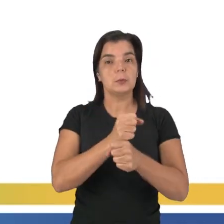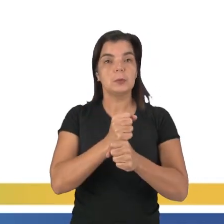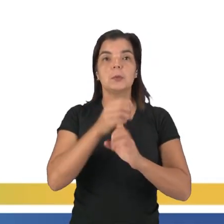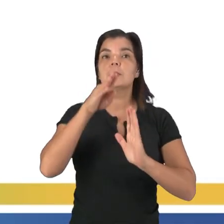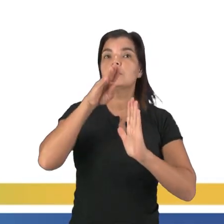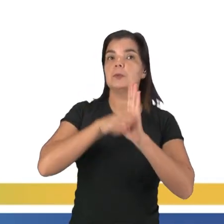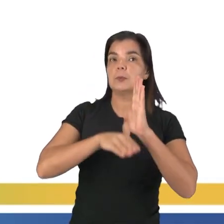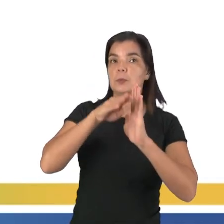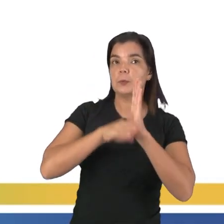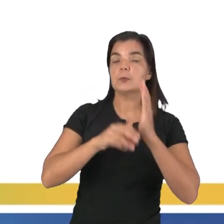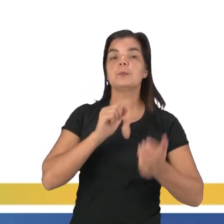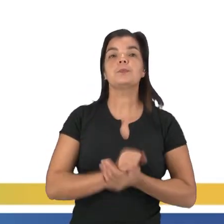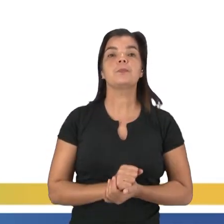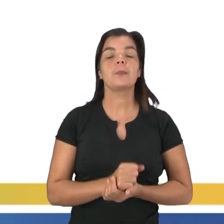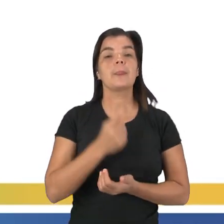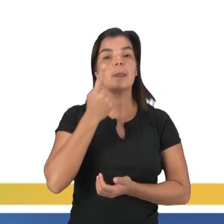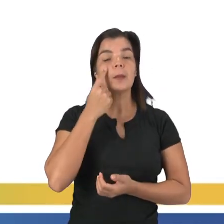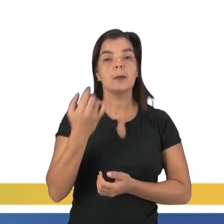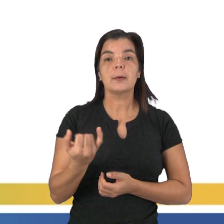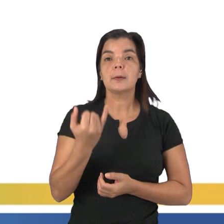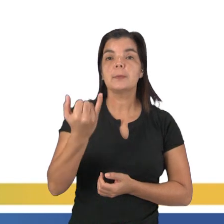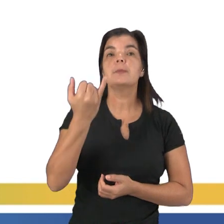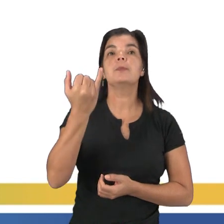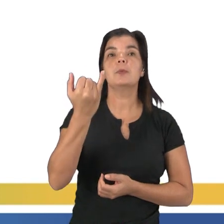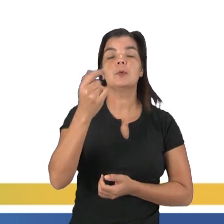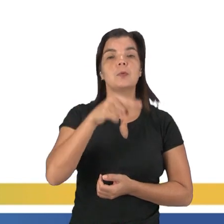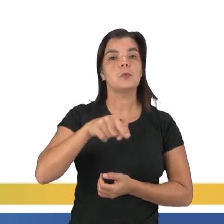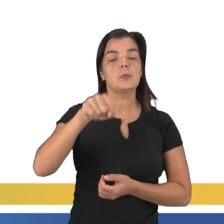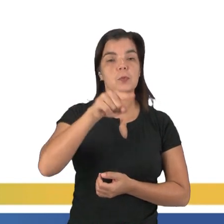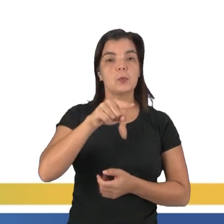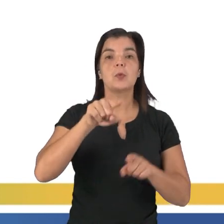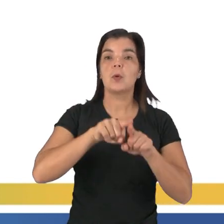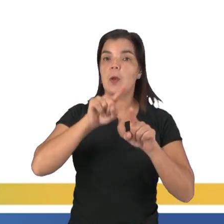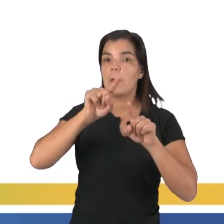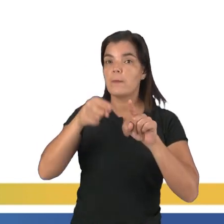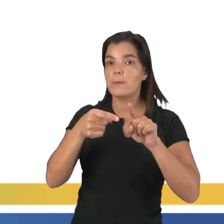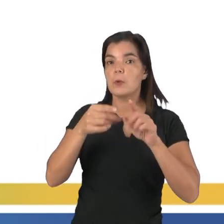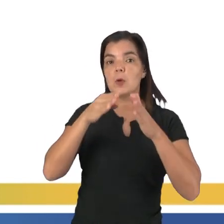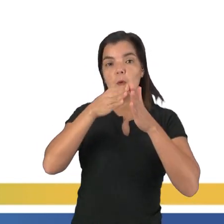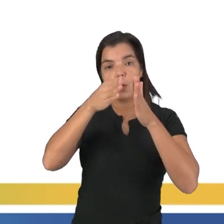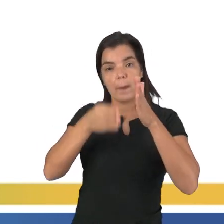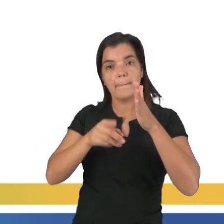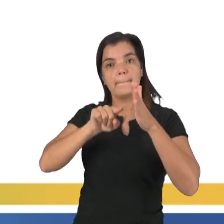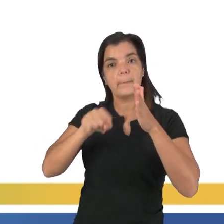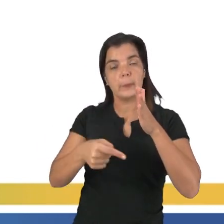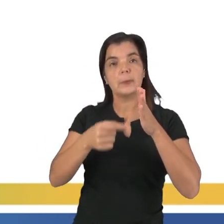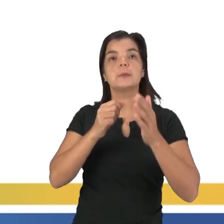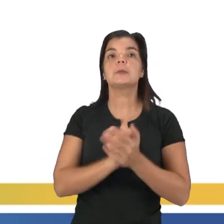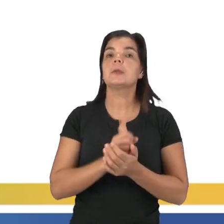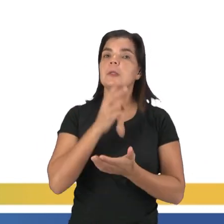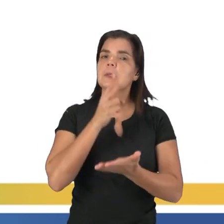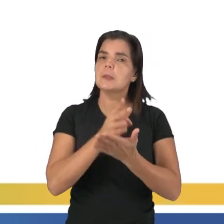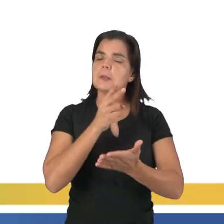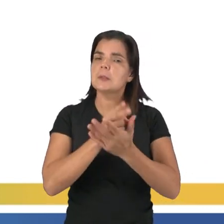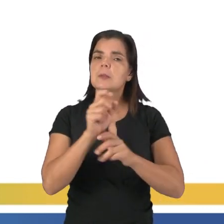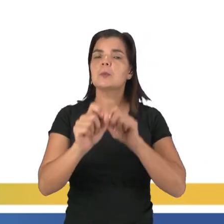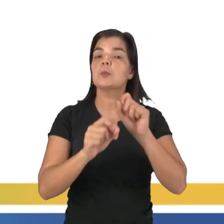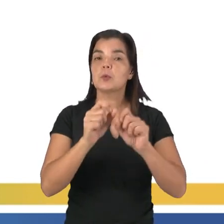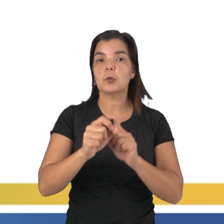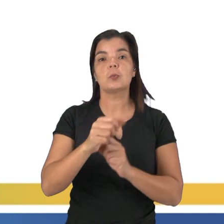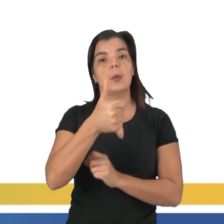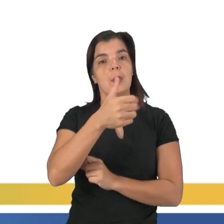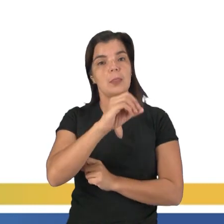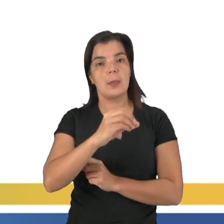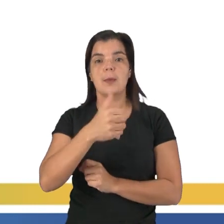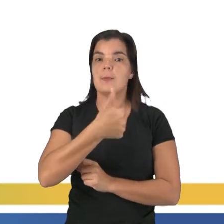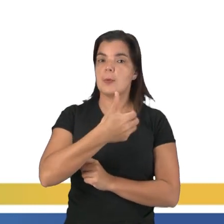e subtração. O que é importante, né? Que você vai colocar vírgula abaixo de vírgula, sempre colocando